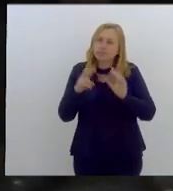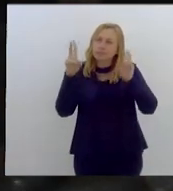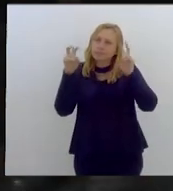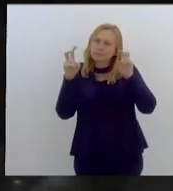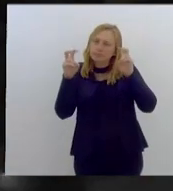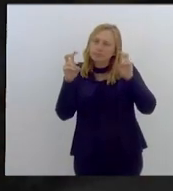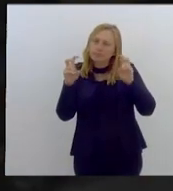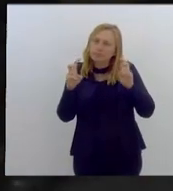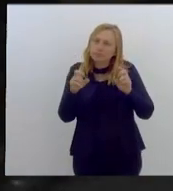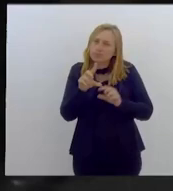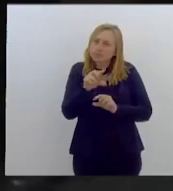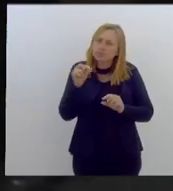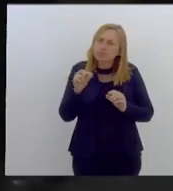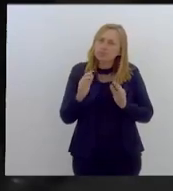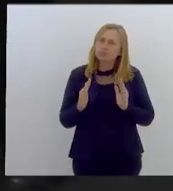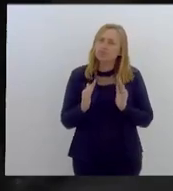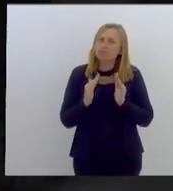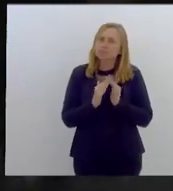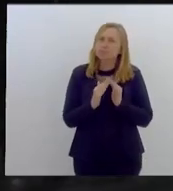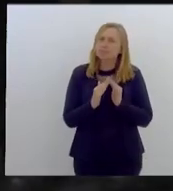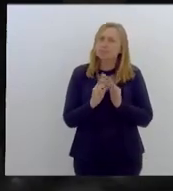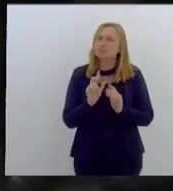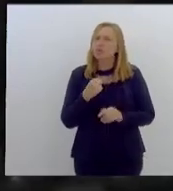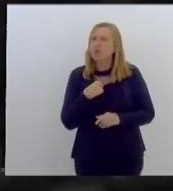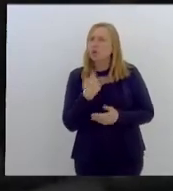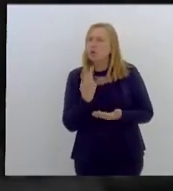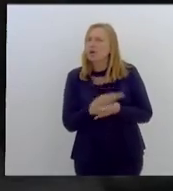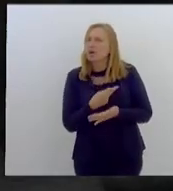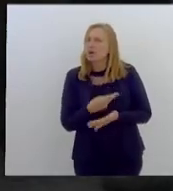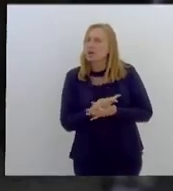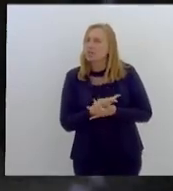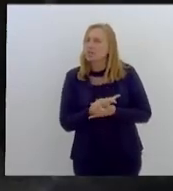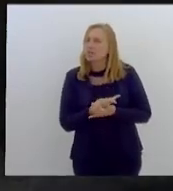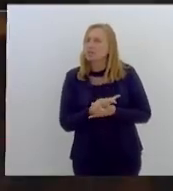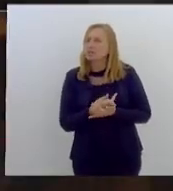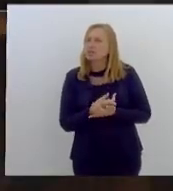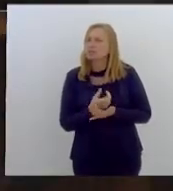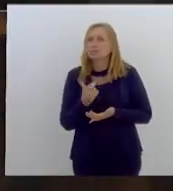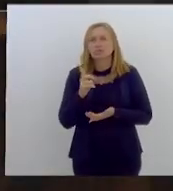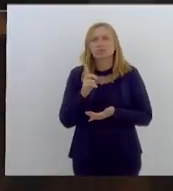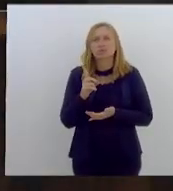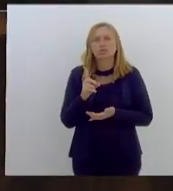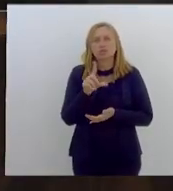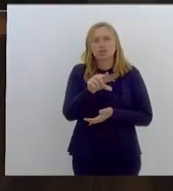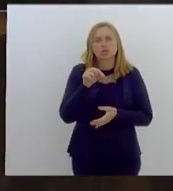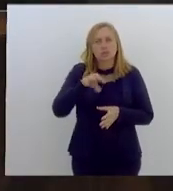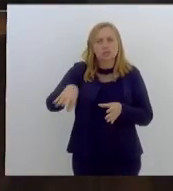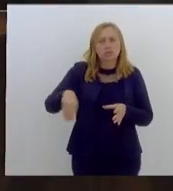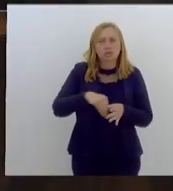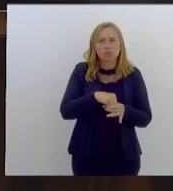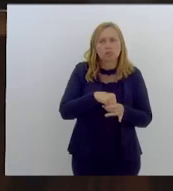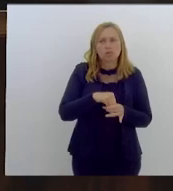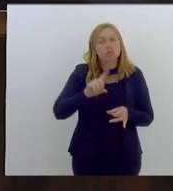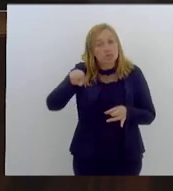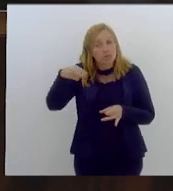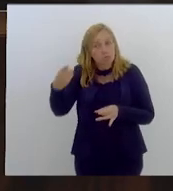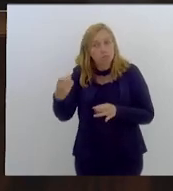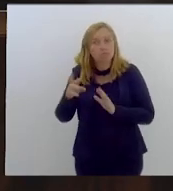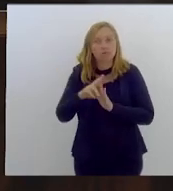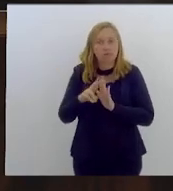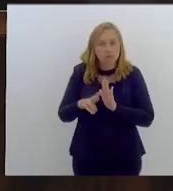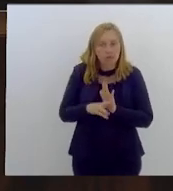não é decidido por essa casa? Ou eu estou errado? Não, a decisão para incluir. Aí não, tem um outro critério.